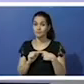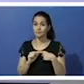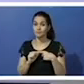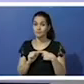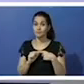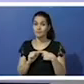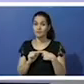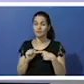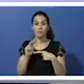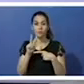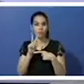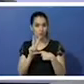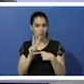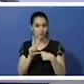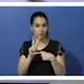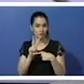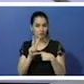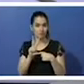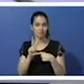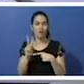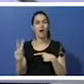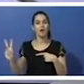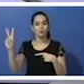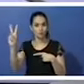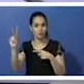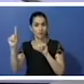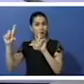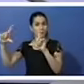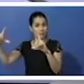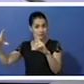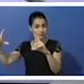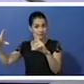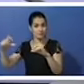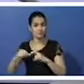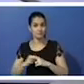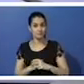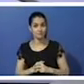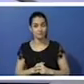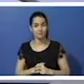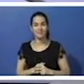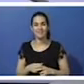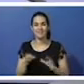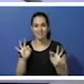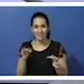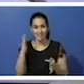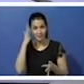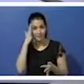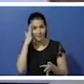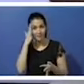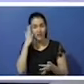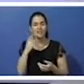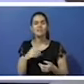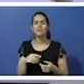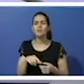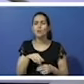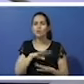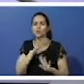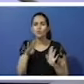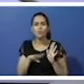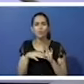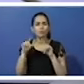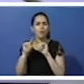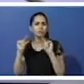Vai sobrar o número 2. Esse número 2 eu coloco aqui dentro do parênteses. Certo? Então, a parte de cima vai ficar isso